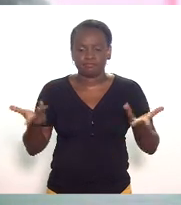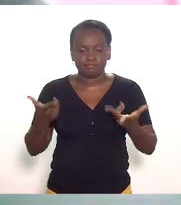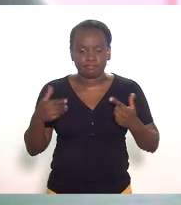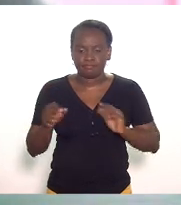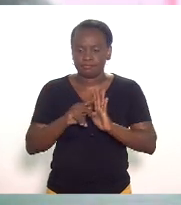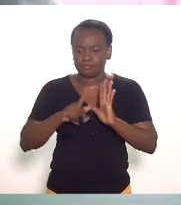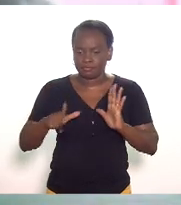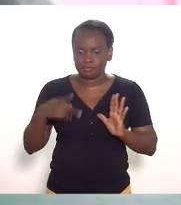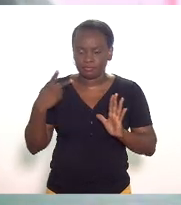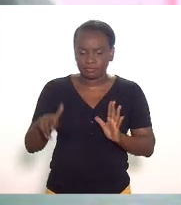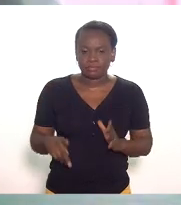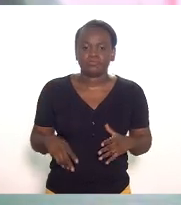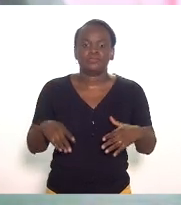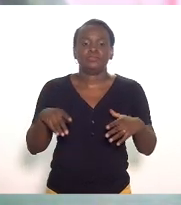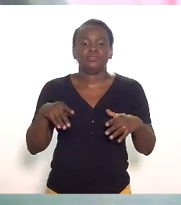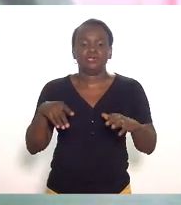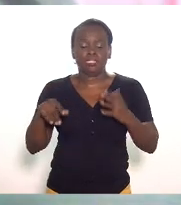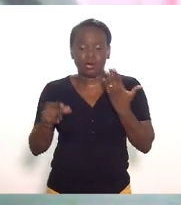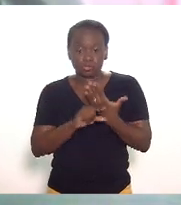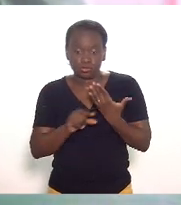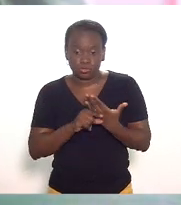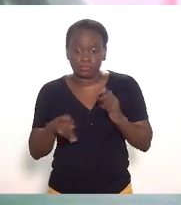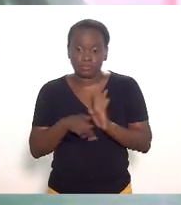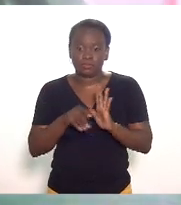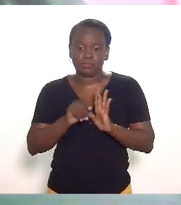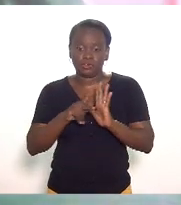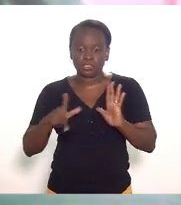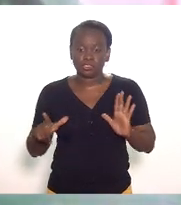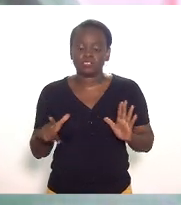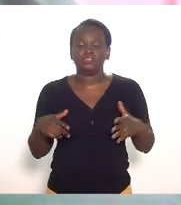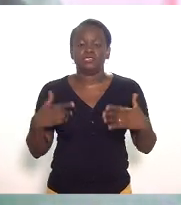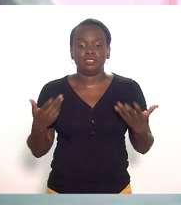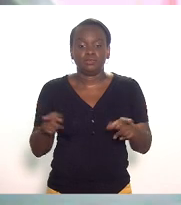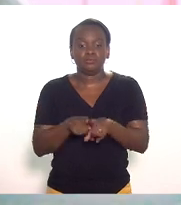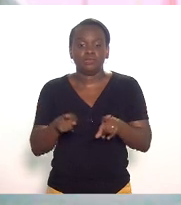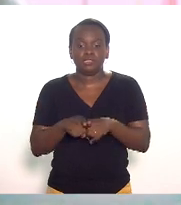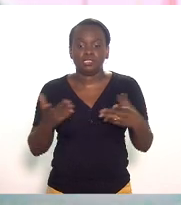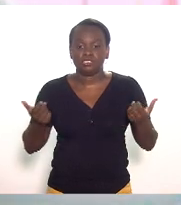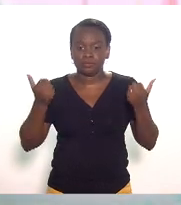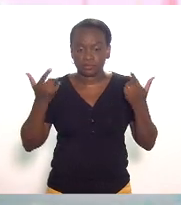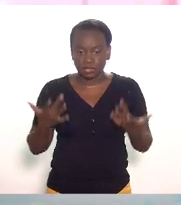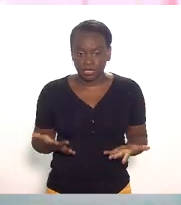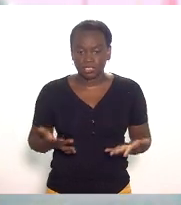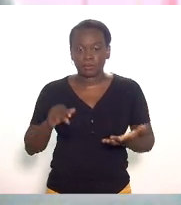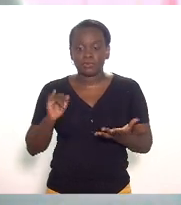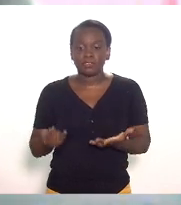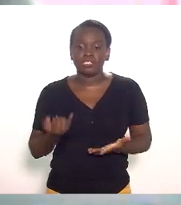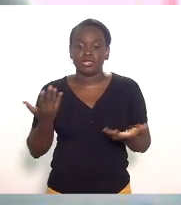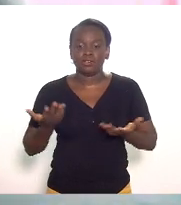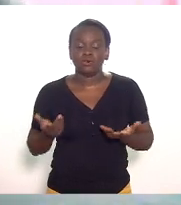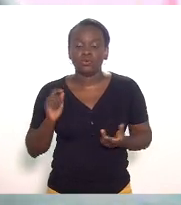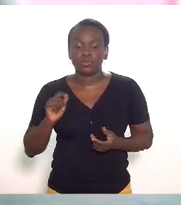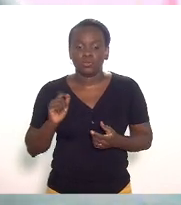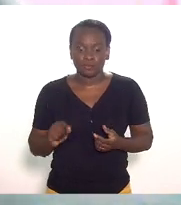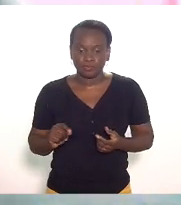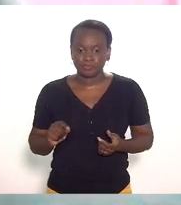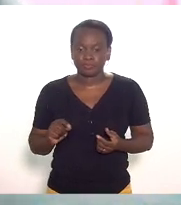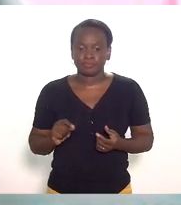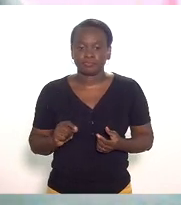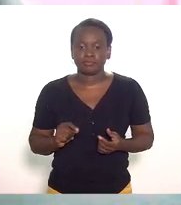projeto de lei, né, os autores do projeto. E gostaria também, senhor presidente, aproveitar esse momento